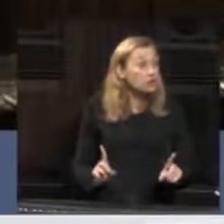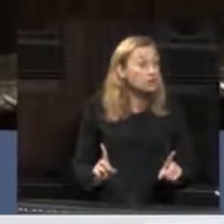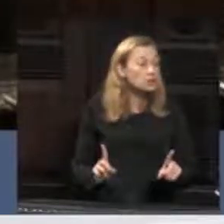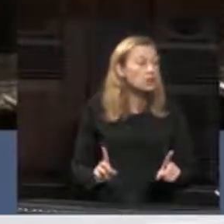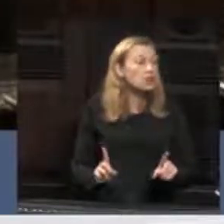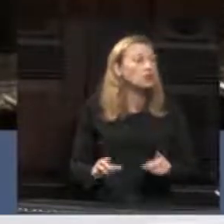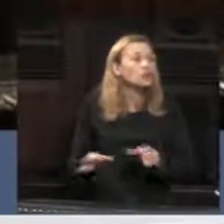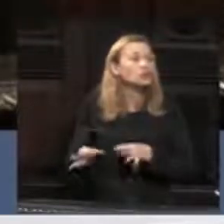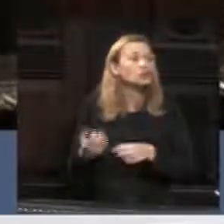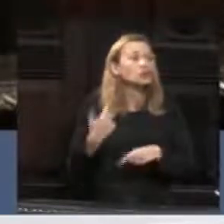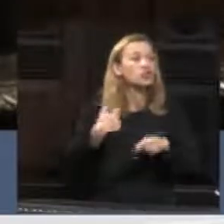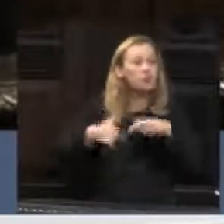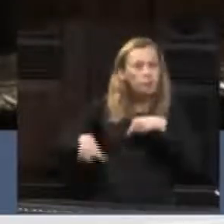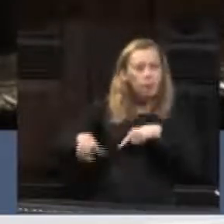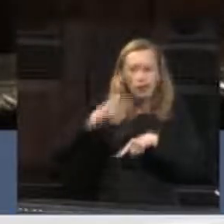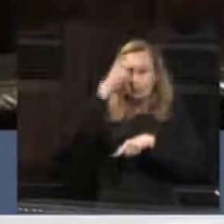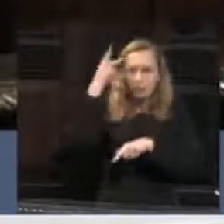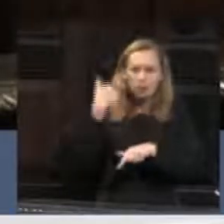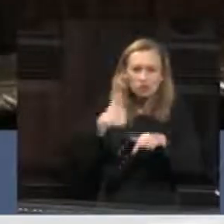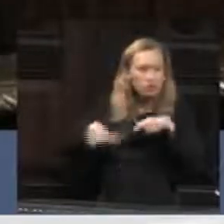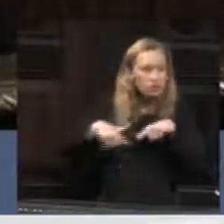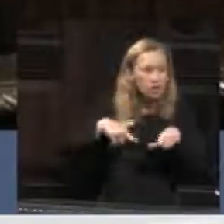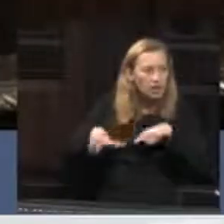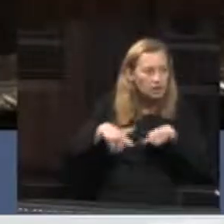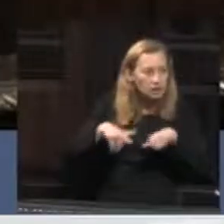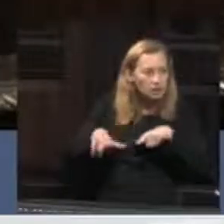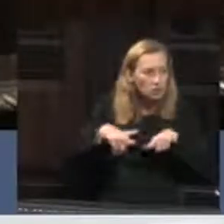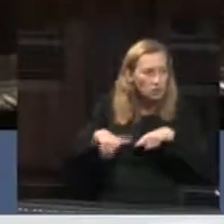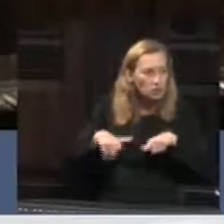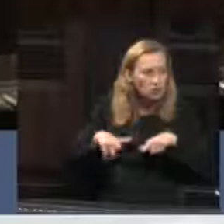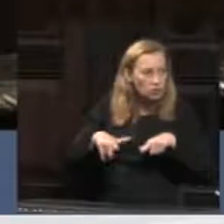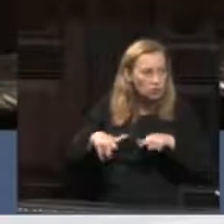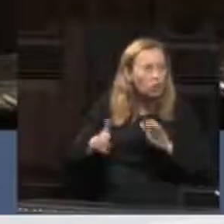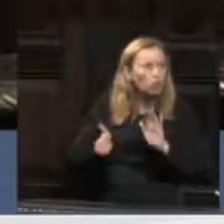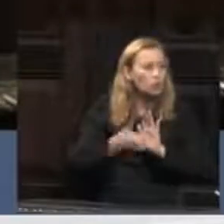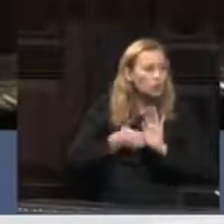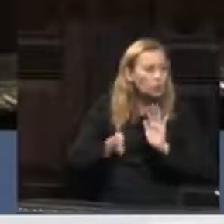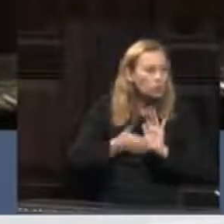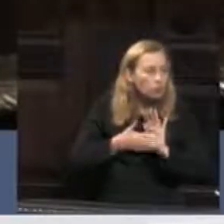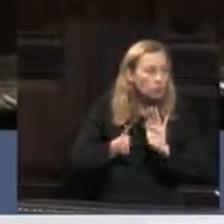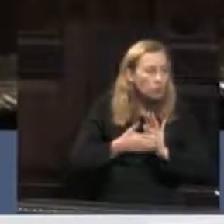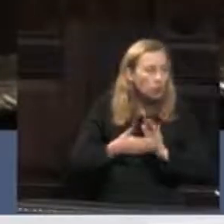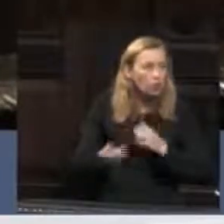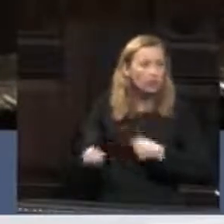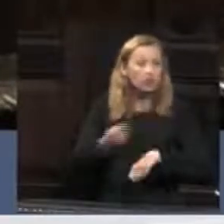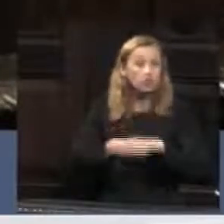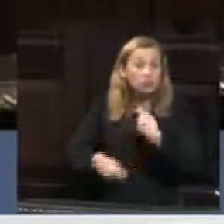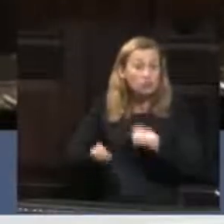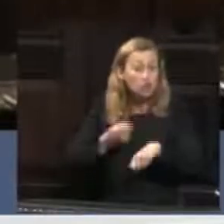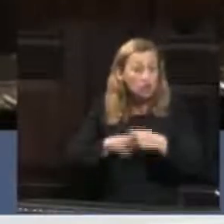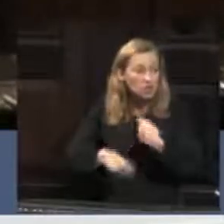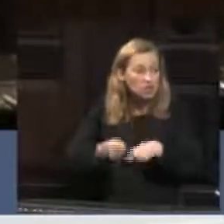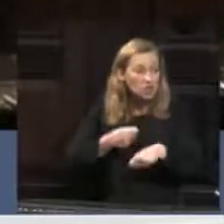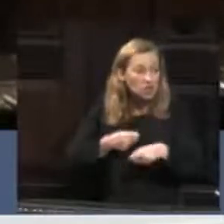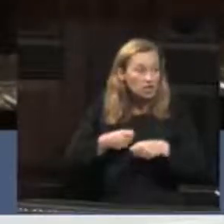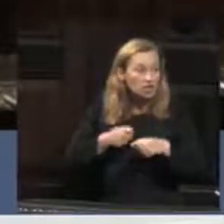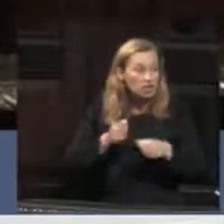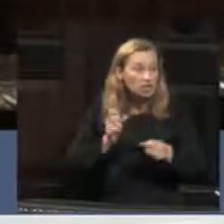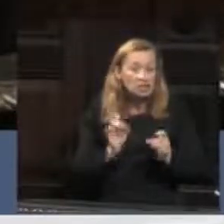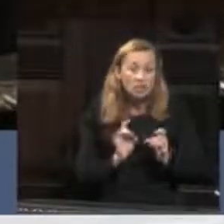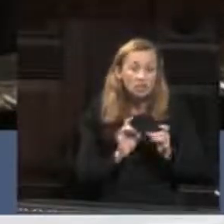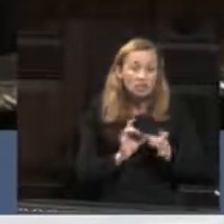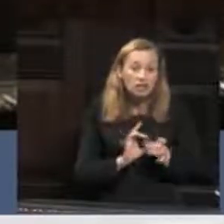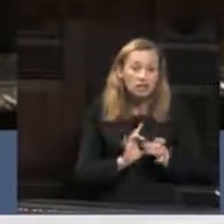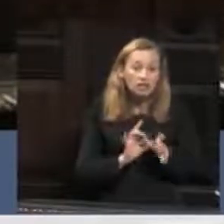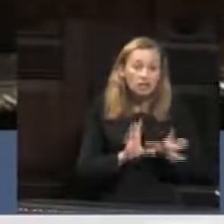os trabalhadores e trabalhadoras indiretos, o próprio comércio formal, que deixa de ganhar,